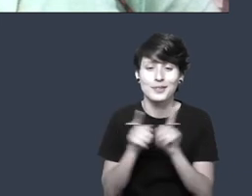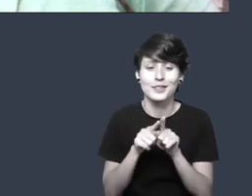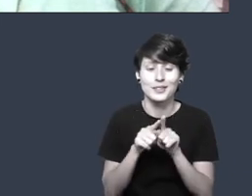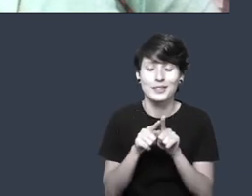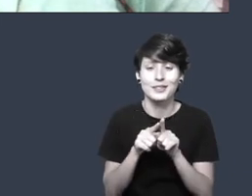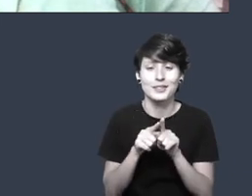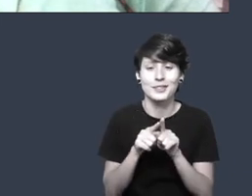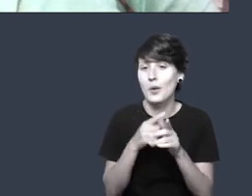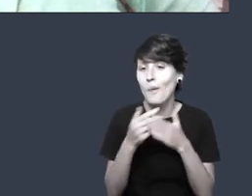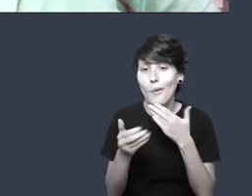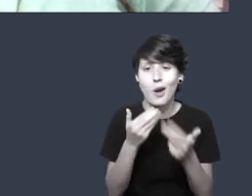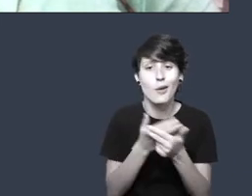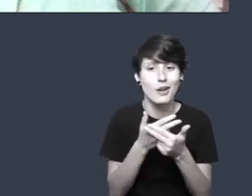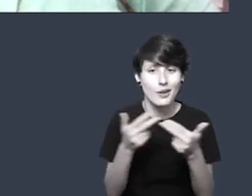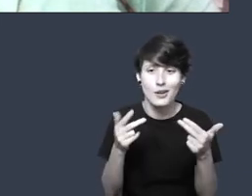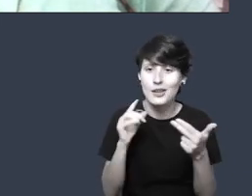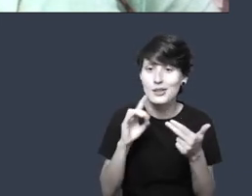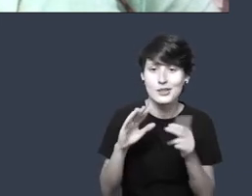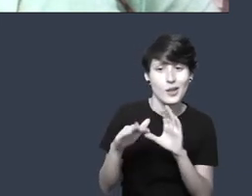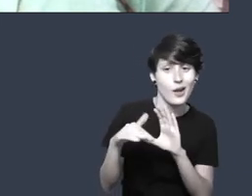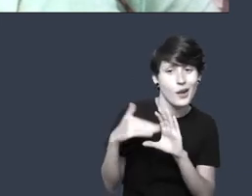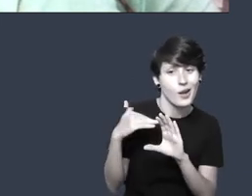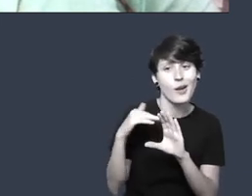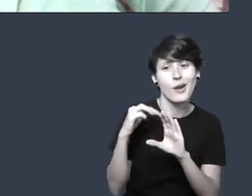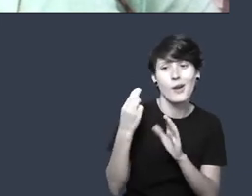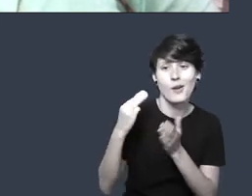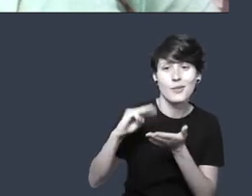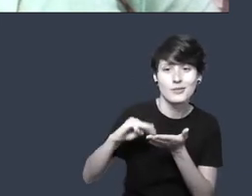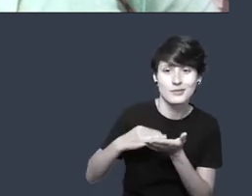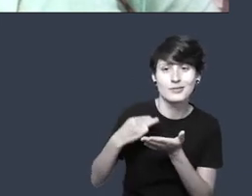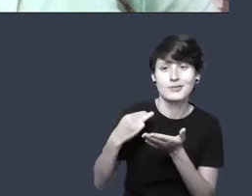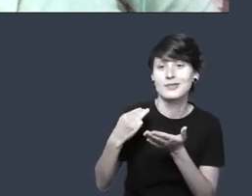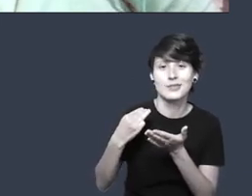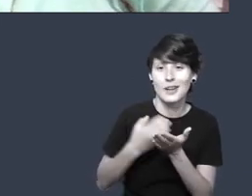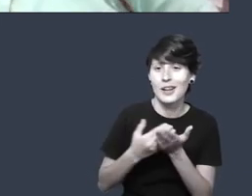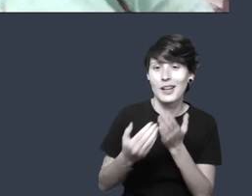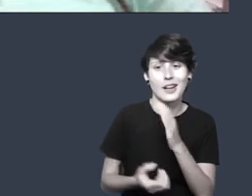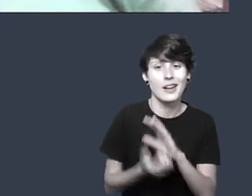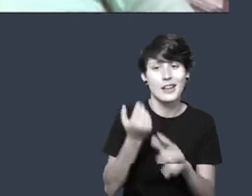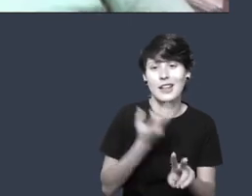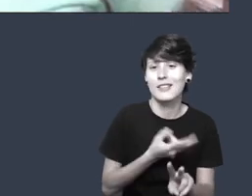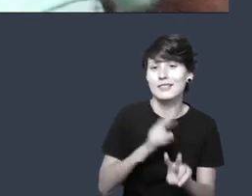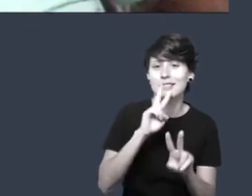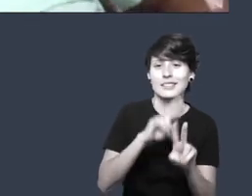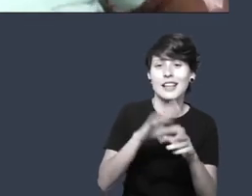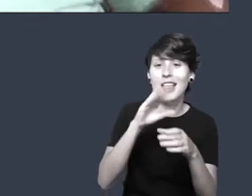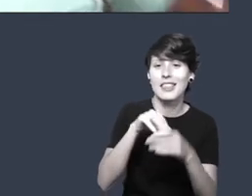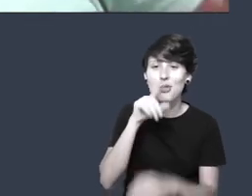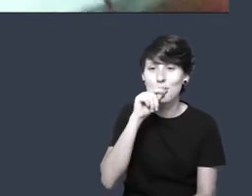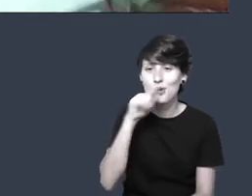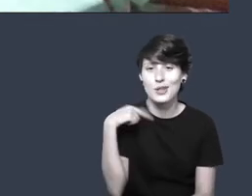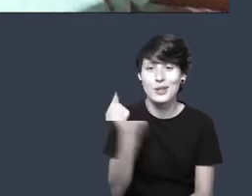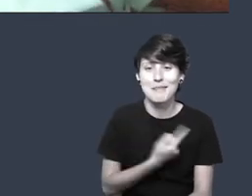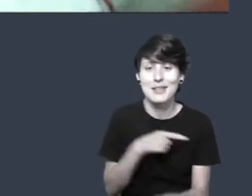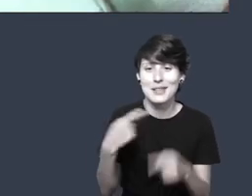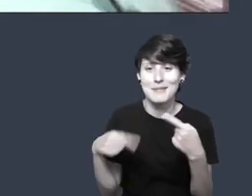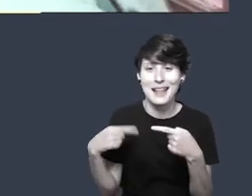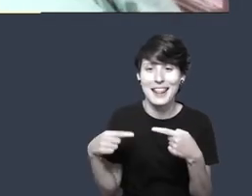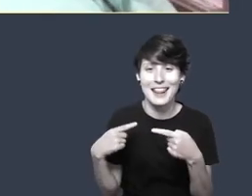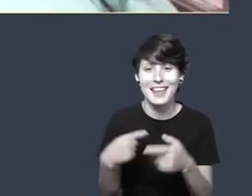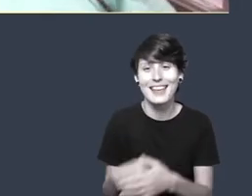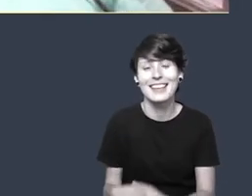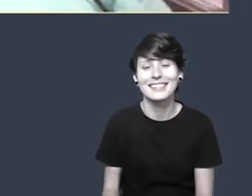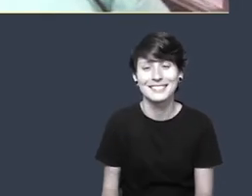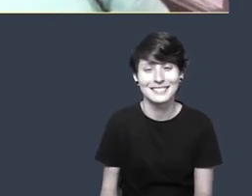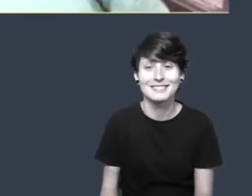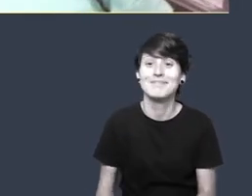E qualquer coisa, é só mandar uma mensagem e começar uma thread, né, um fio lá no Twitter para a gente discutir.